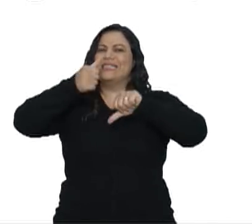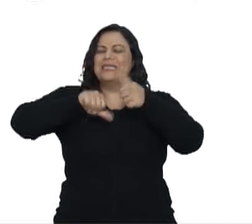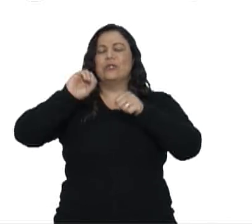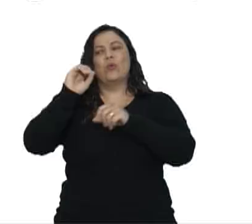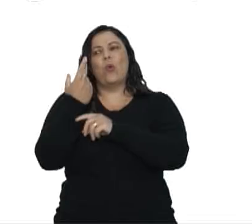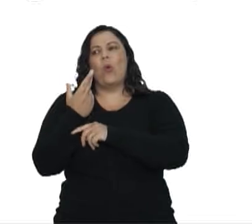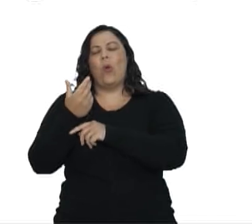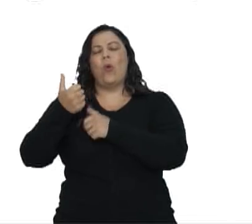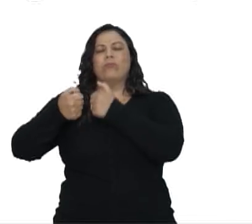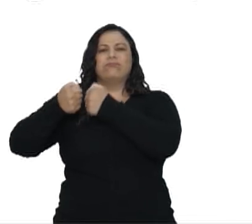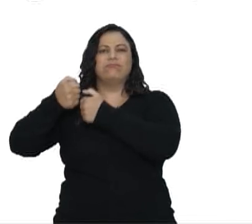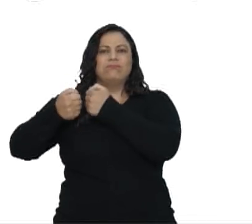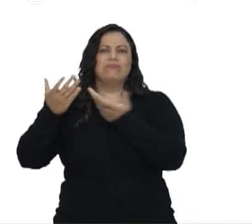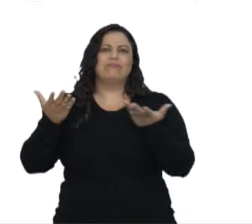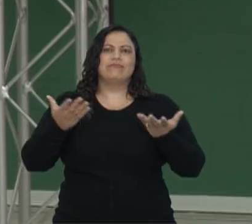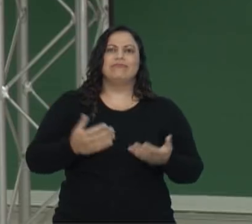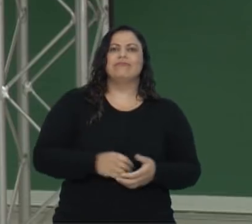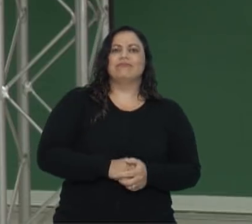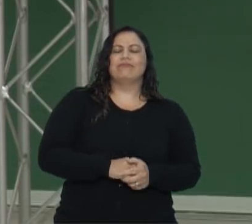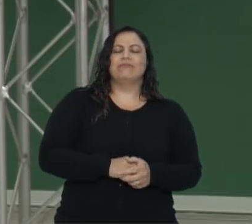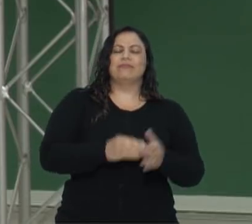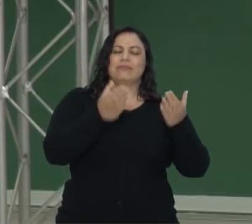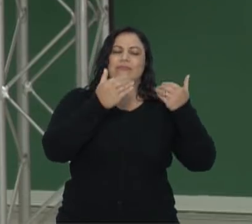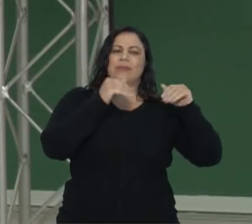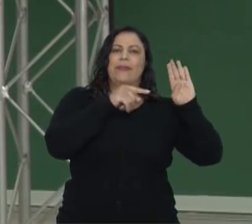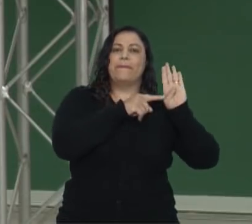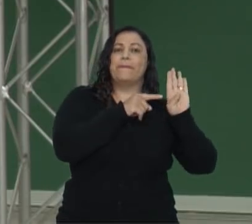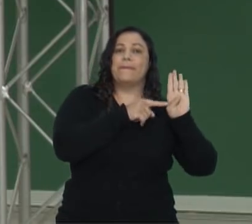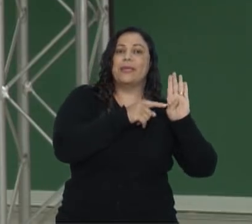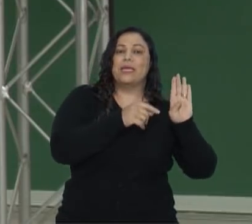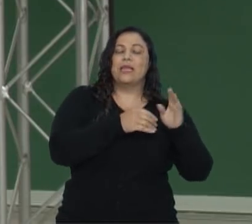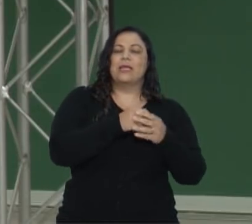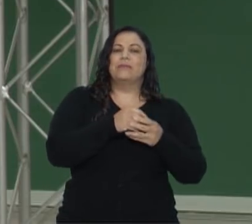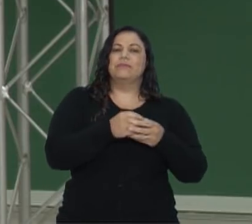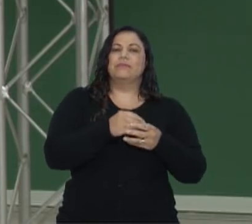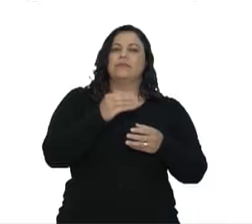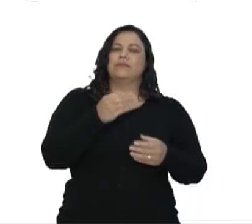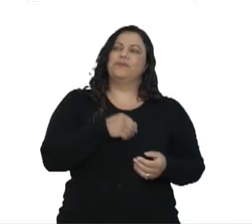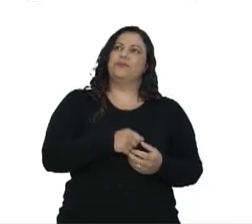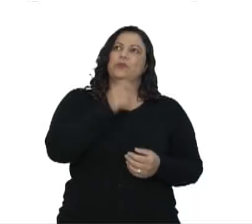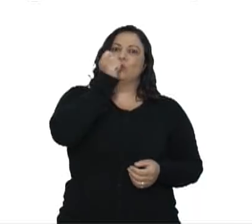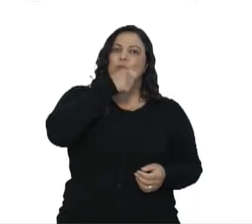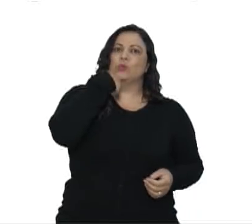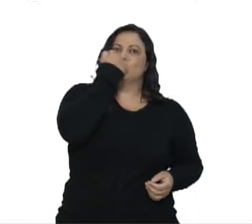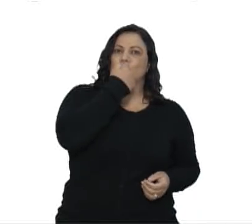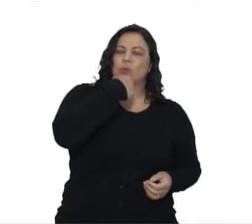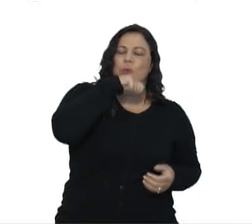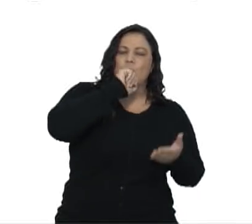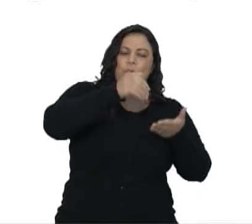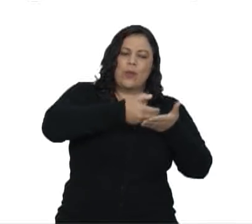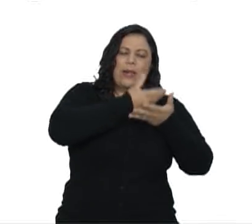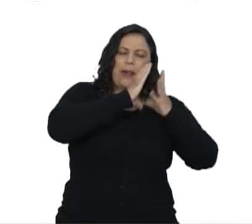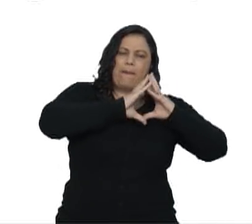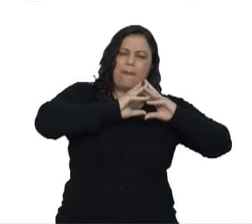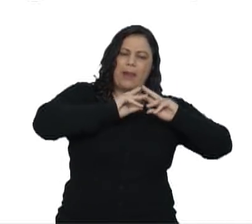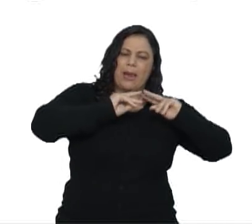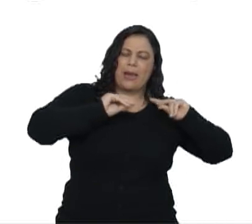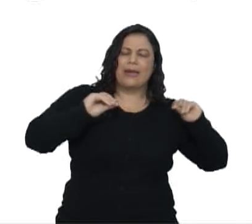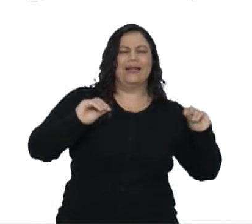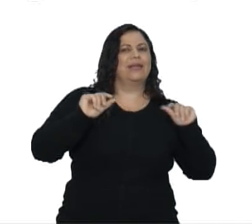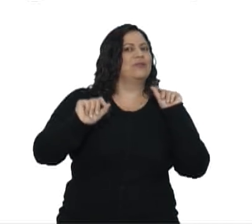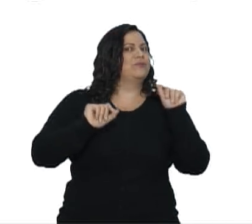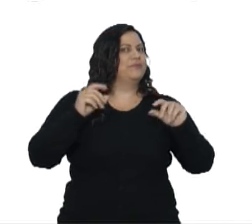derrete fora do congelador. Será que é físico ou químico? Letra C. Uma goiaba cai da árvore e depois de algum